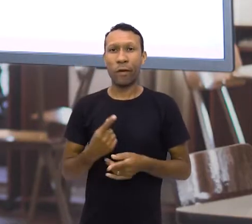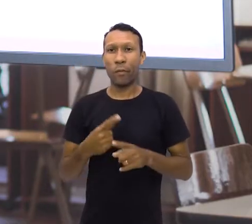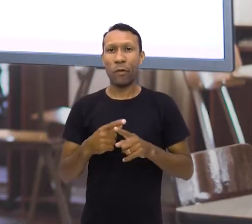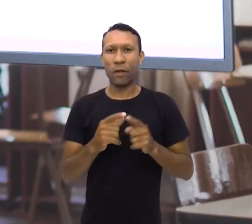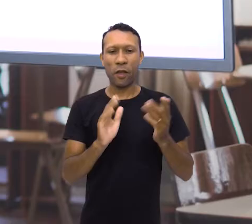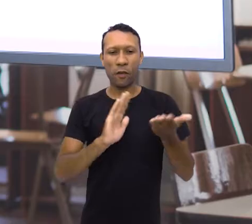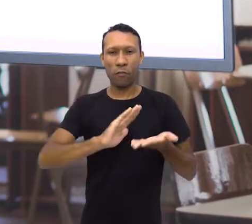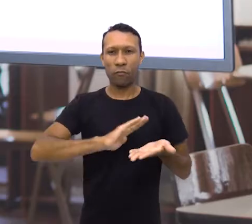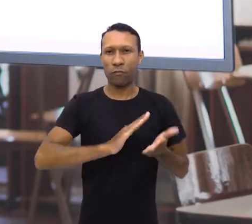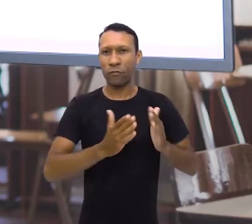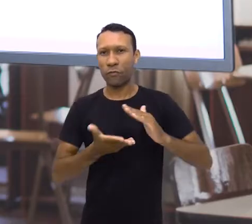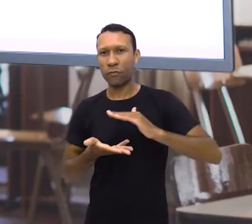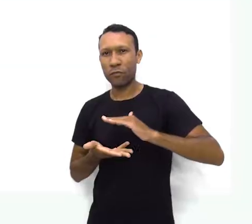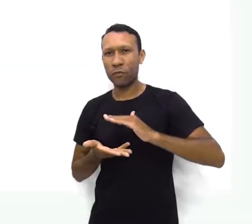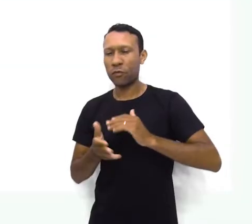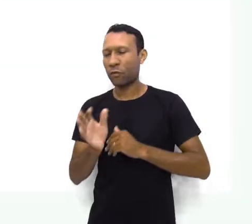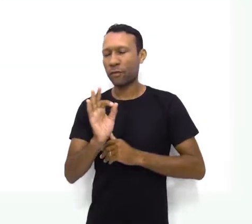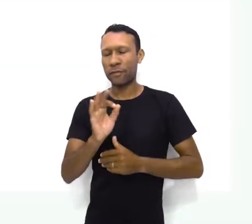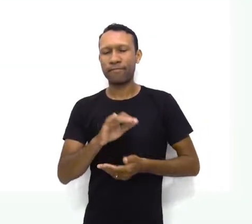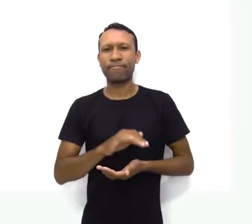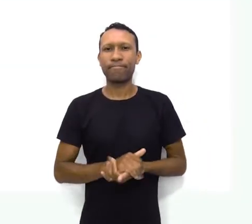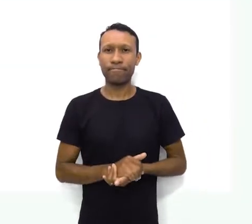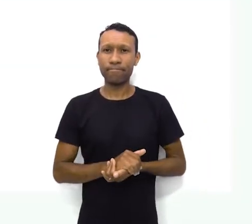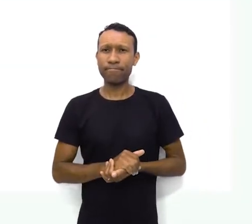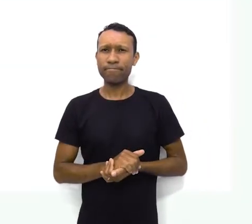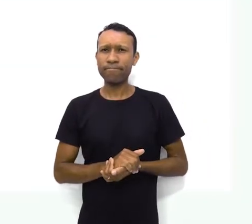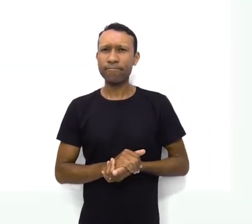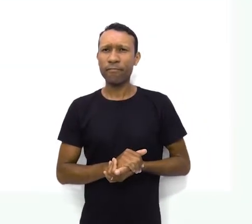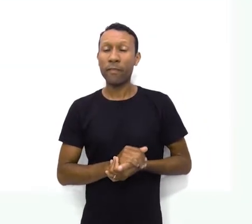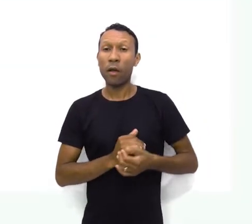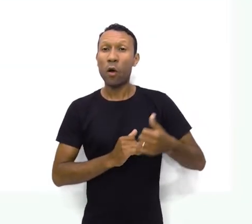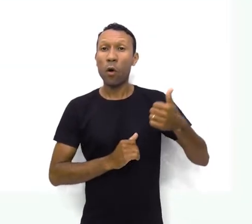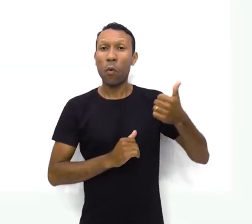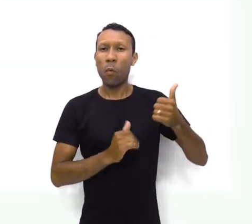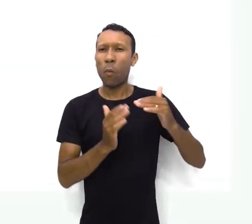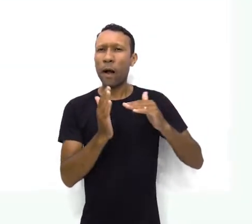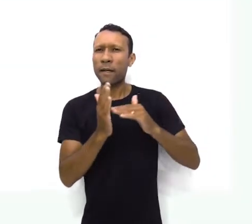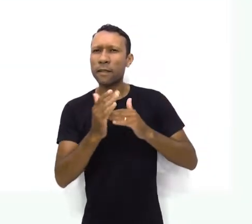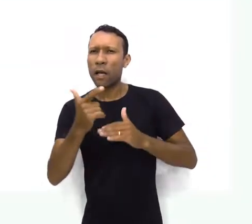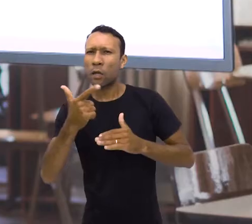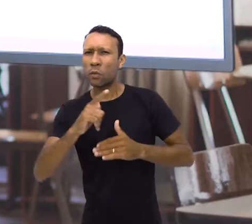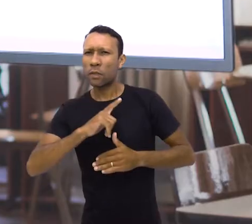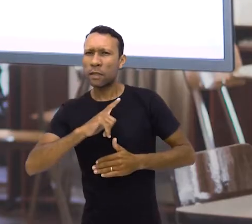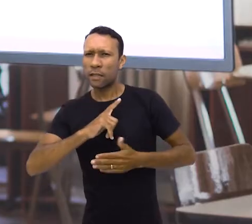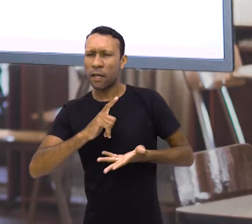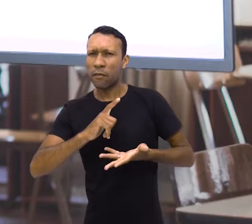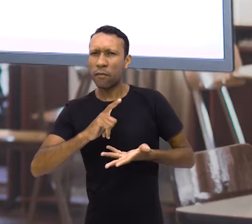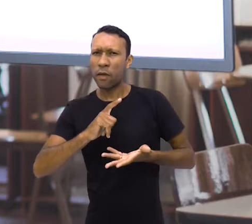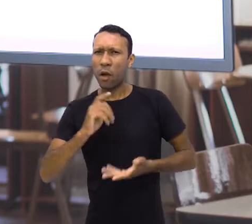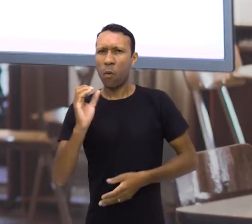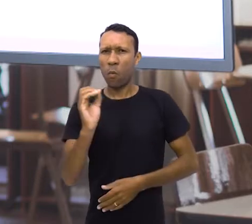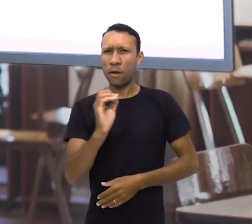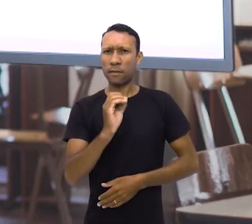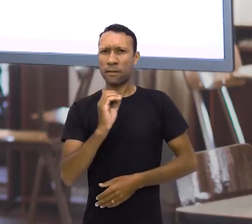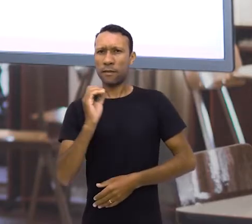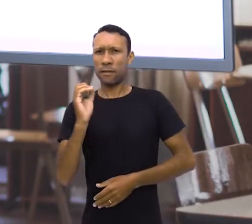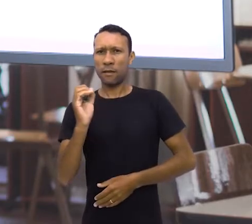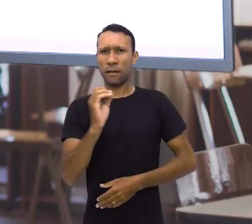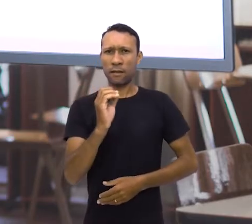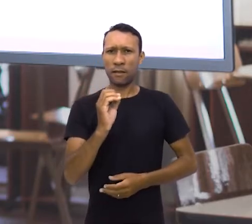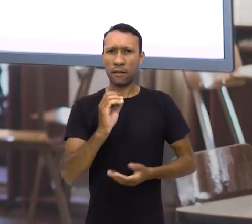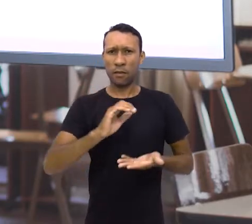um ângulo. Da figura 1 para a figura 2, ocorreu uma translação. Lembra de translação?